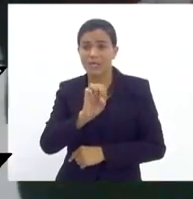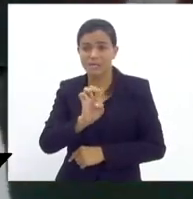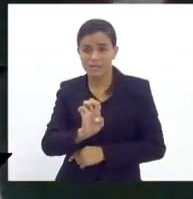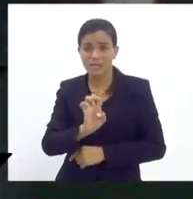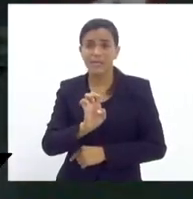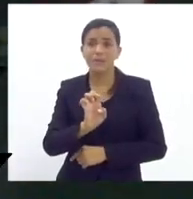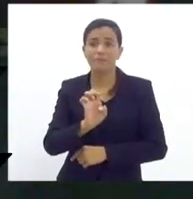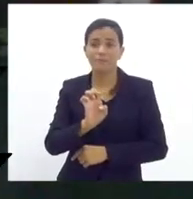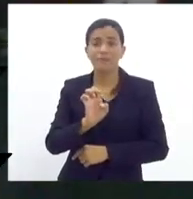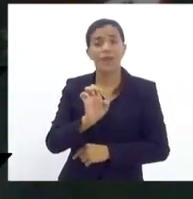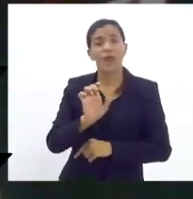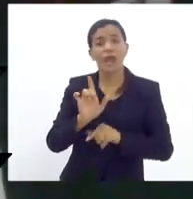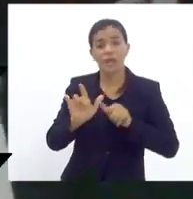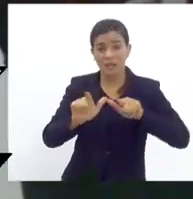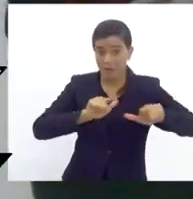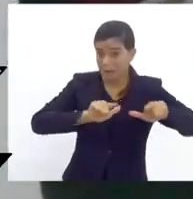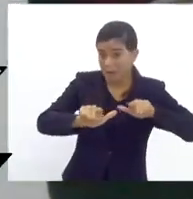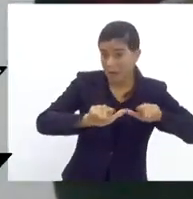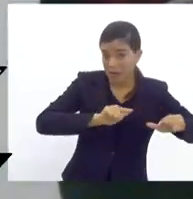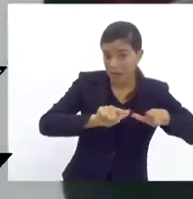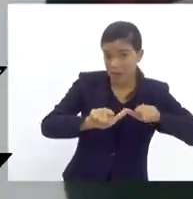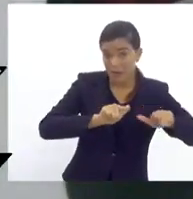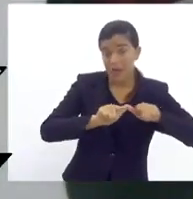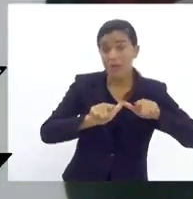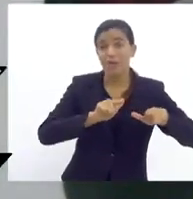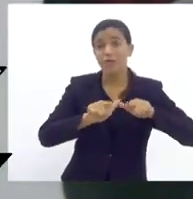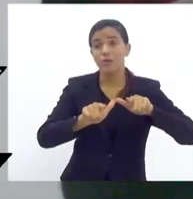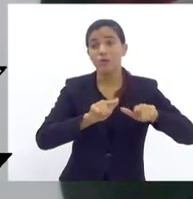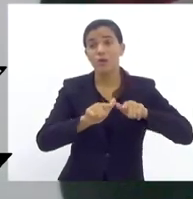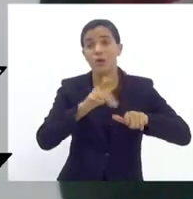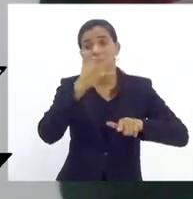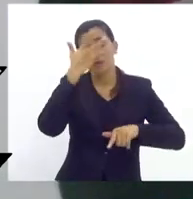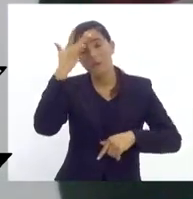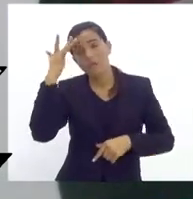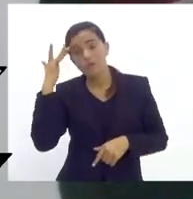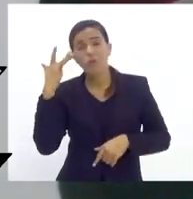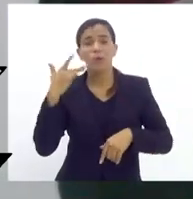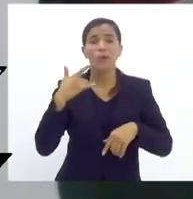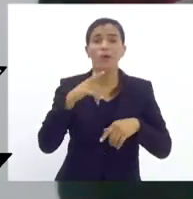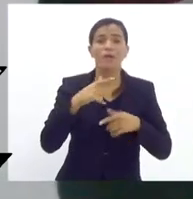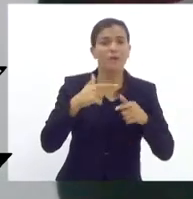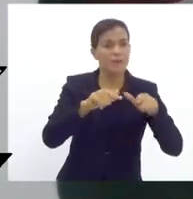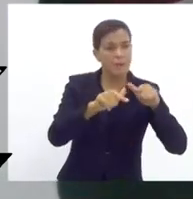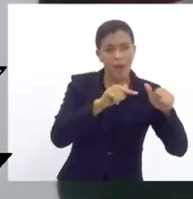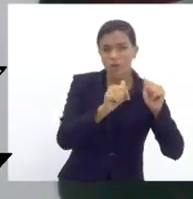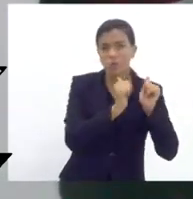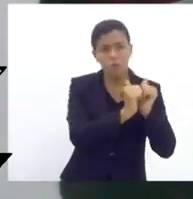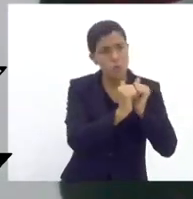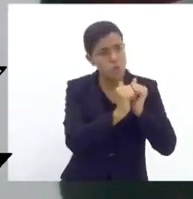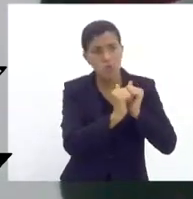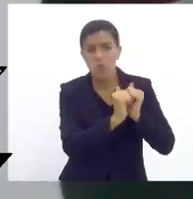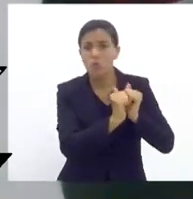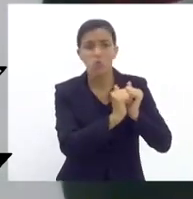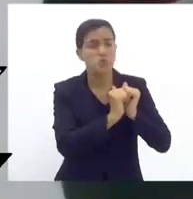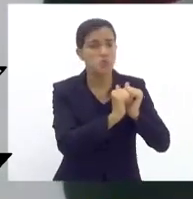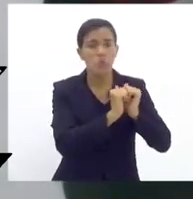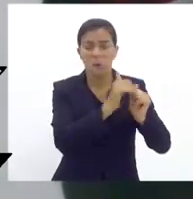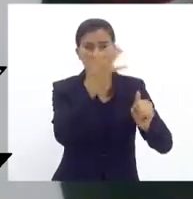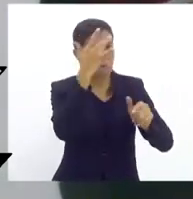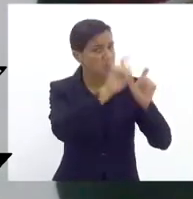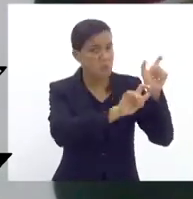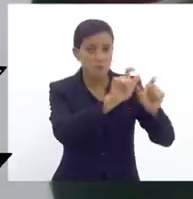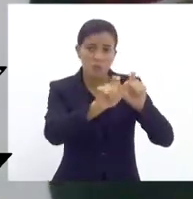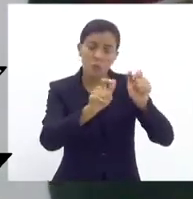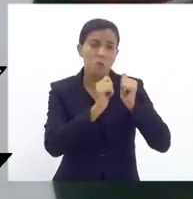no trabalho o pessoa acabar no coelho tava a pessoa trabalha com ele aí